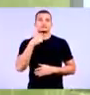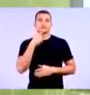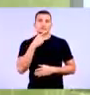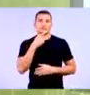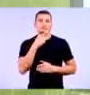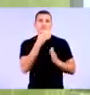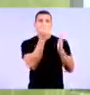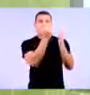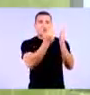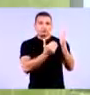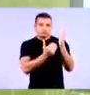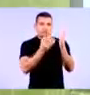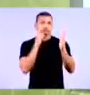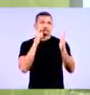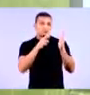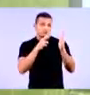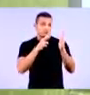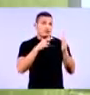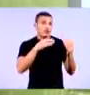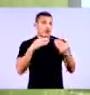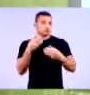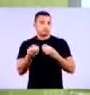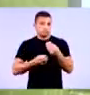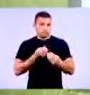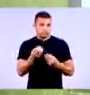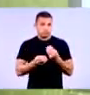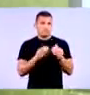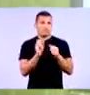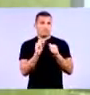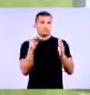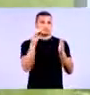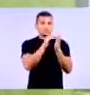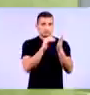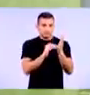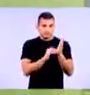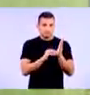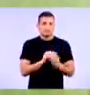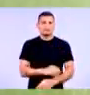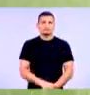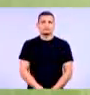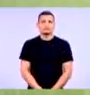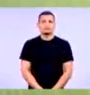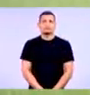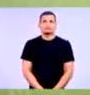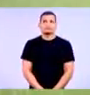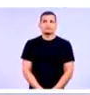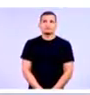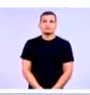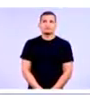Então, vamos acompanhar aqui como que a gente faz a postagem.